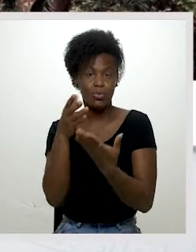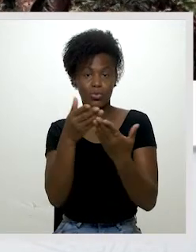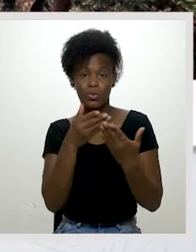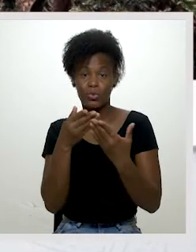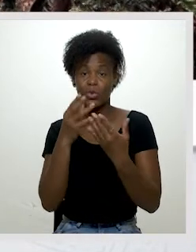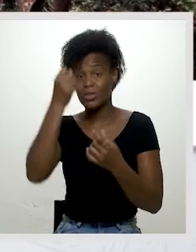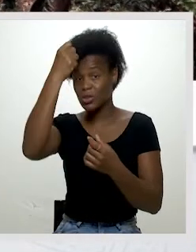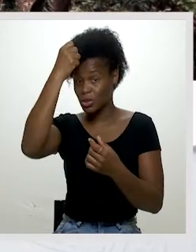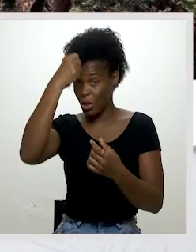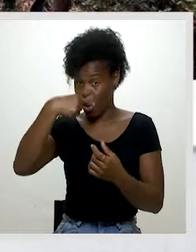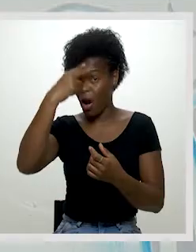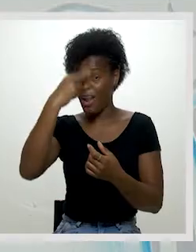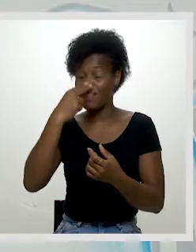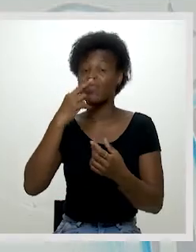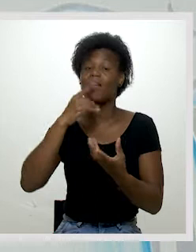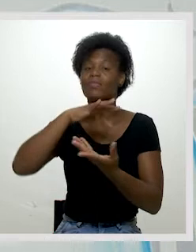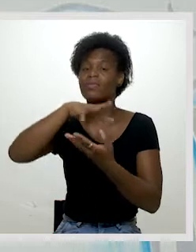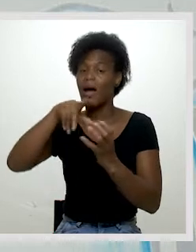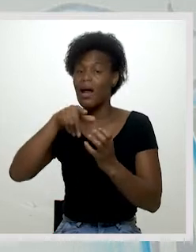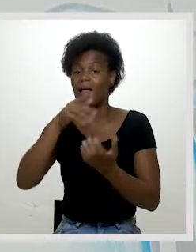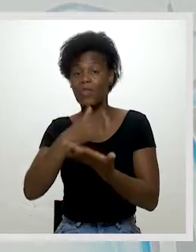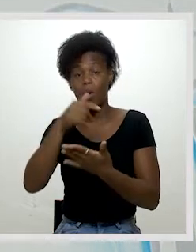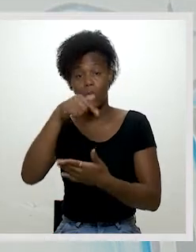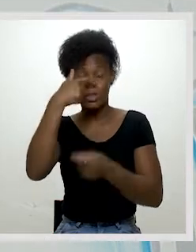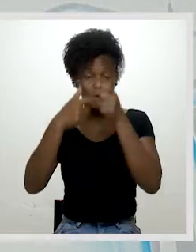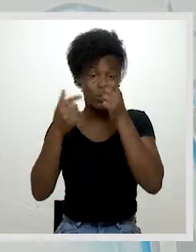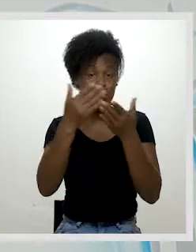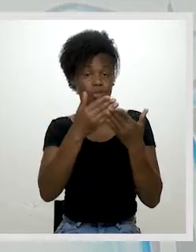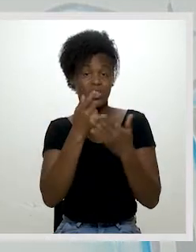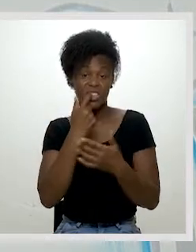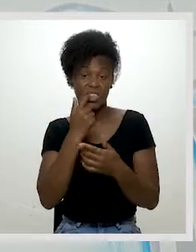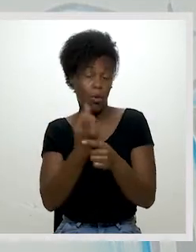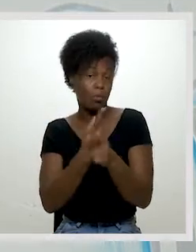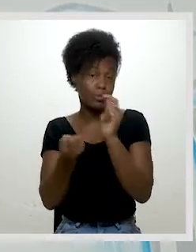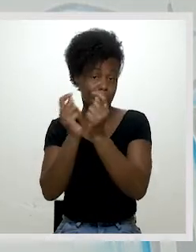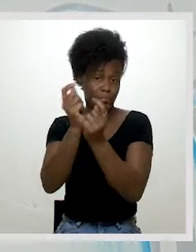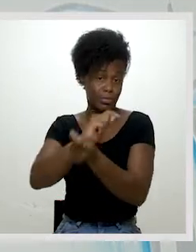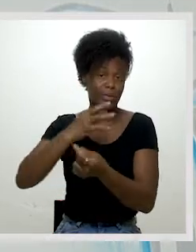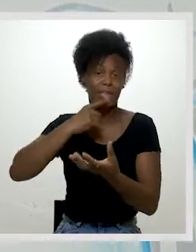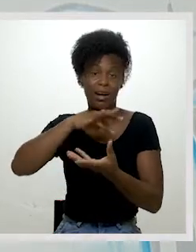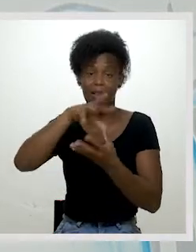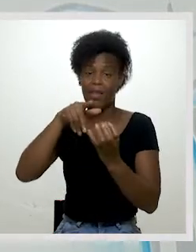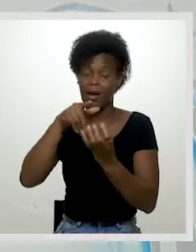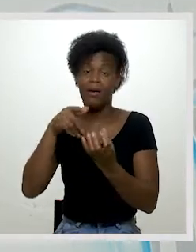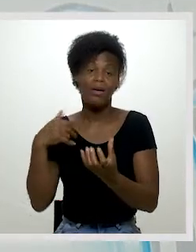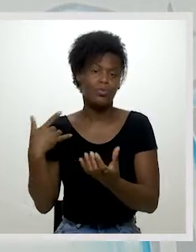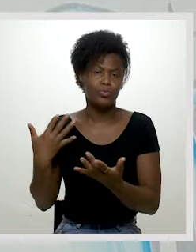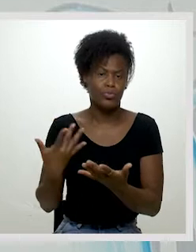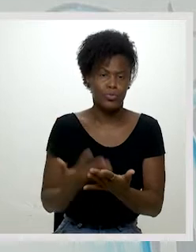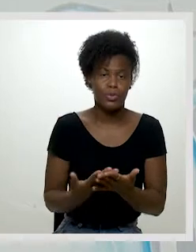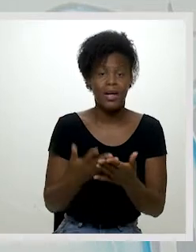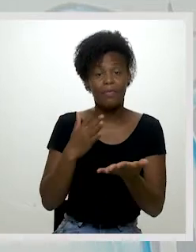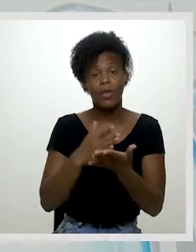da história da Terra. Até hoje os geólogos, como nós vimos, são pessoas que estudam as transformações que a Terra vem